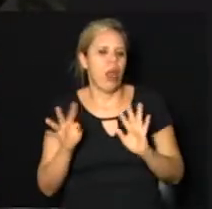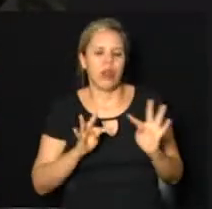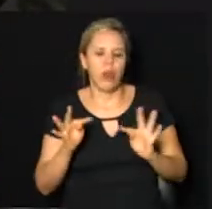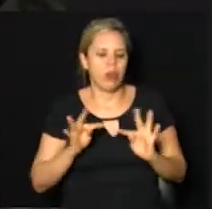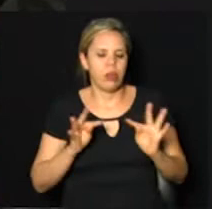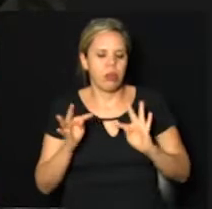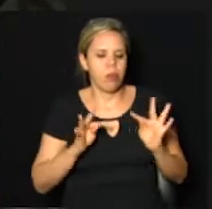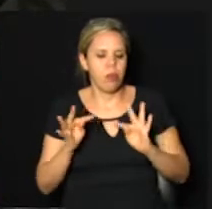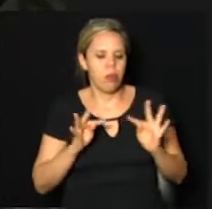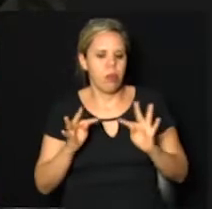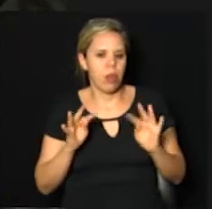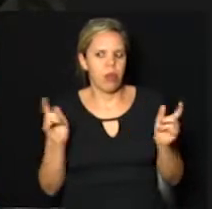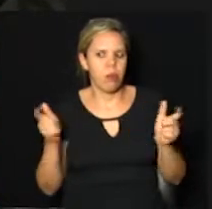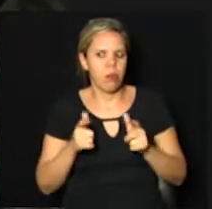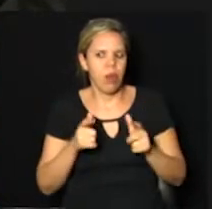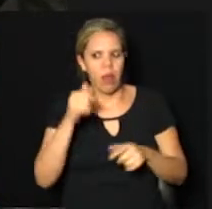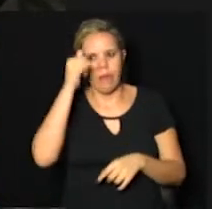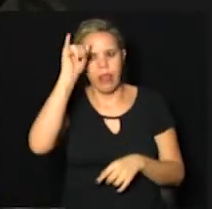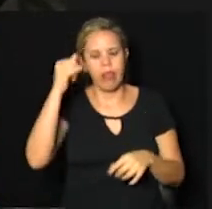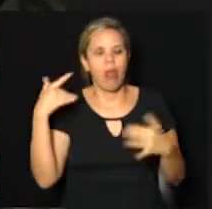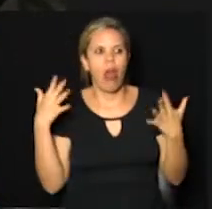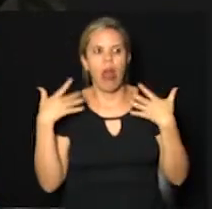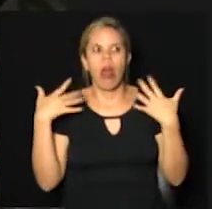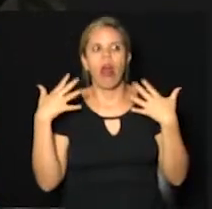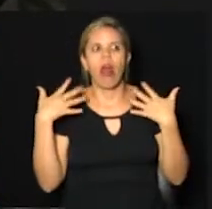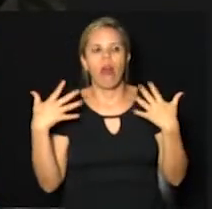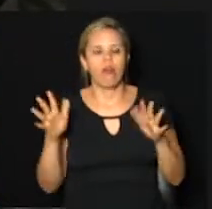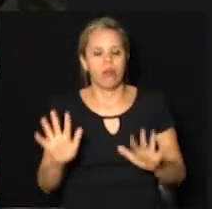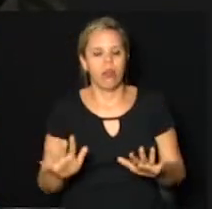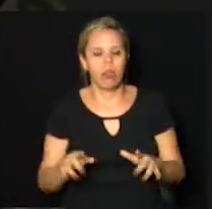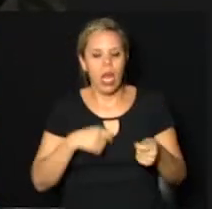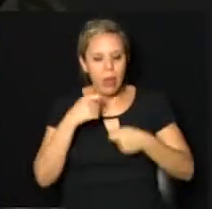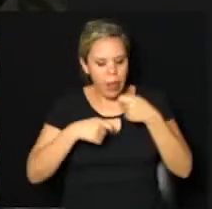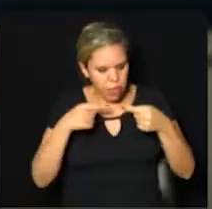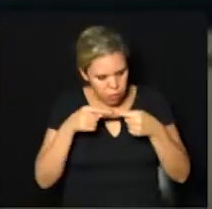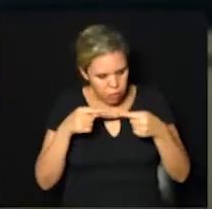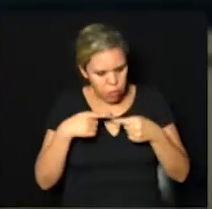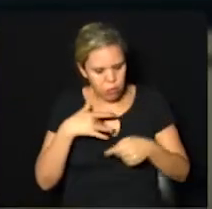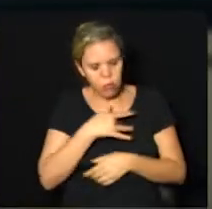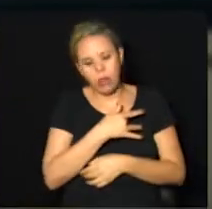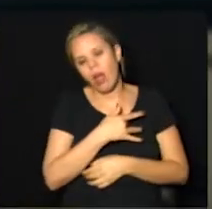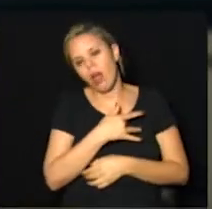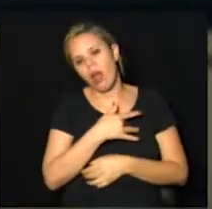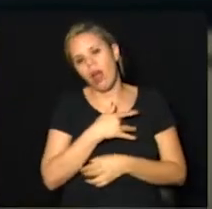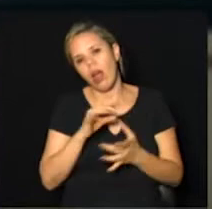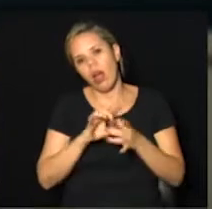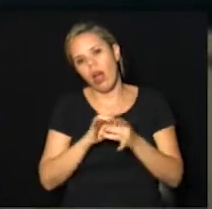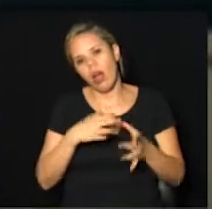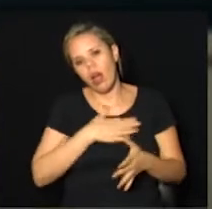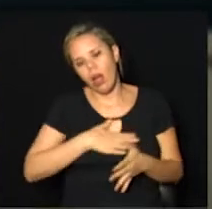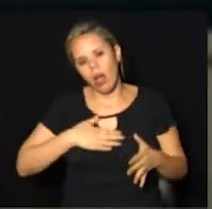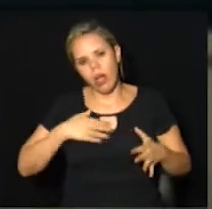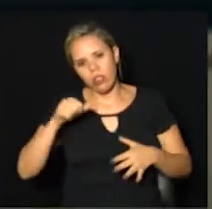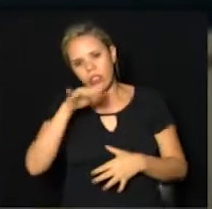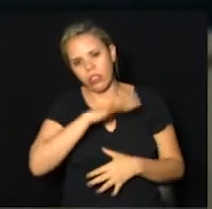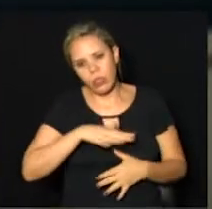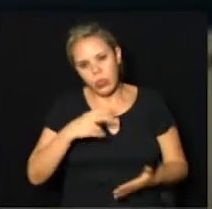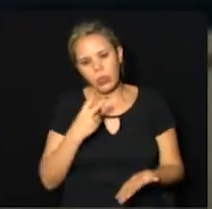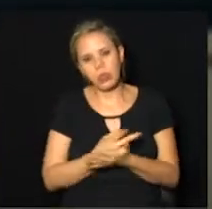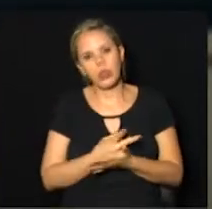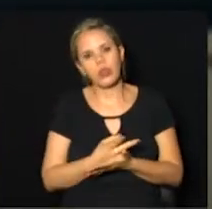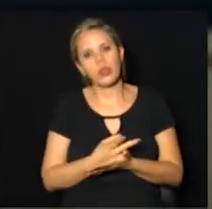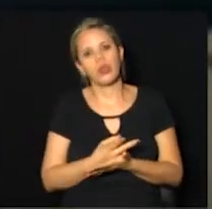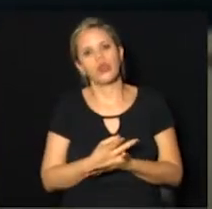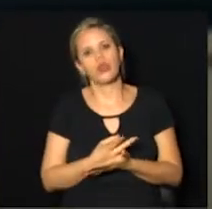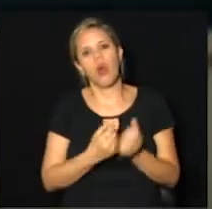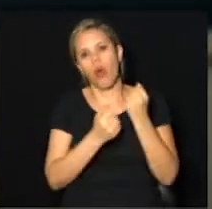ondas de calor. Mas a alimentação saudável, ela deixa um bem-estar geral, porque ela mantém nosso intestino funcionando